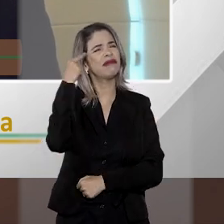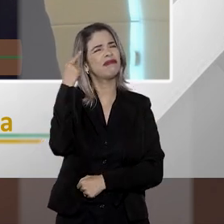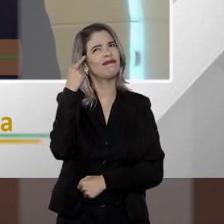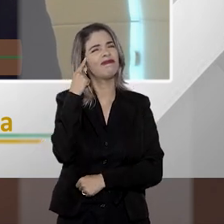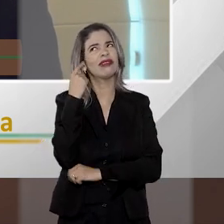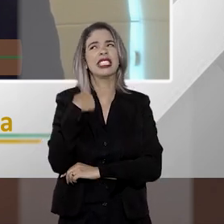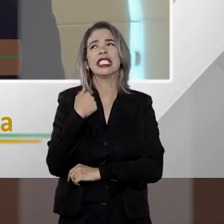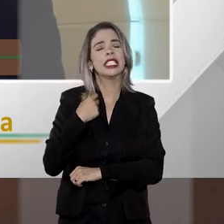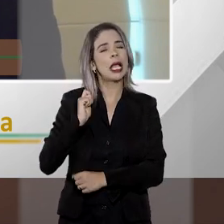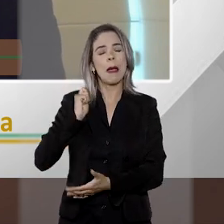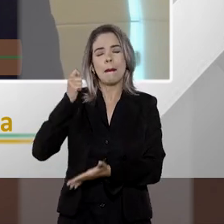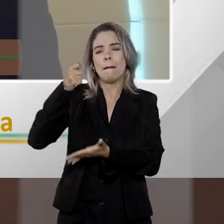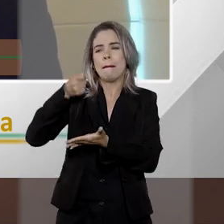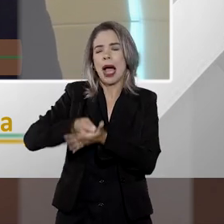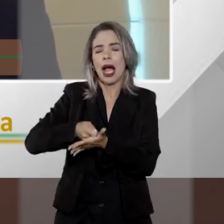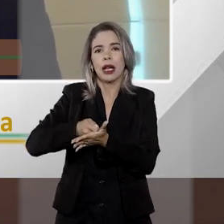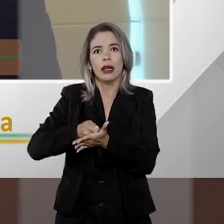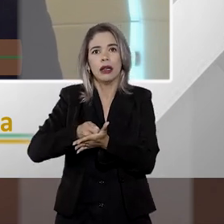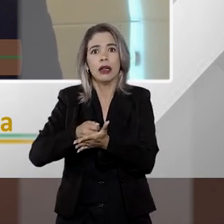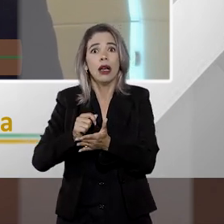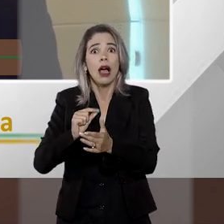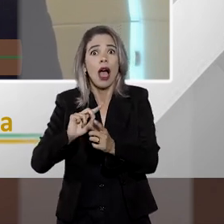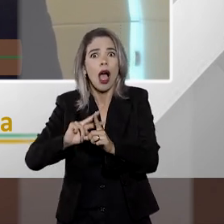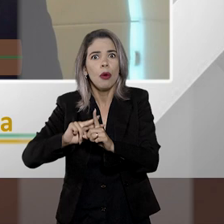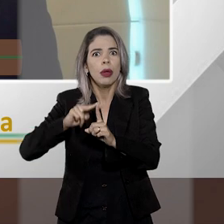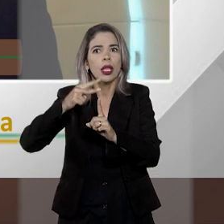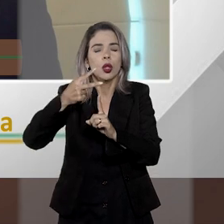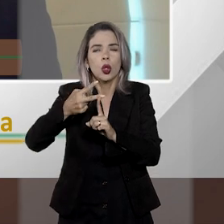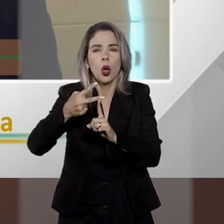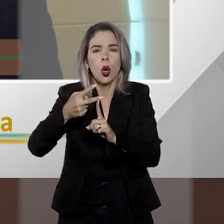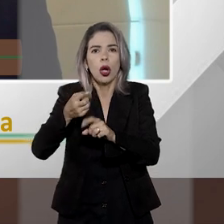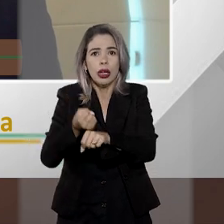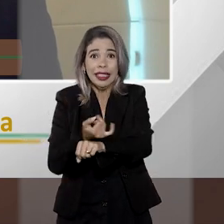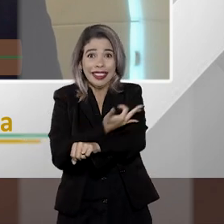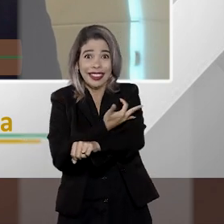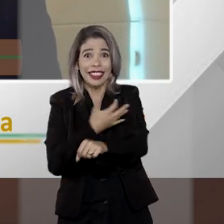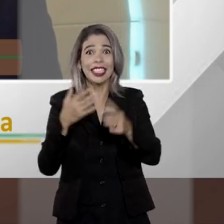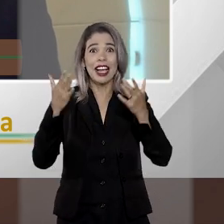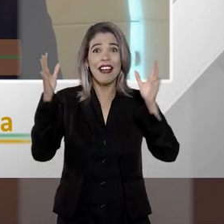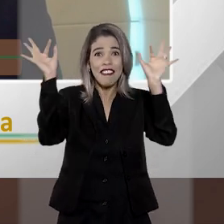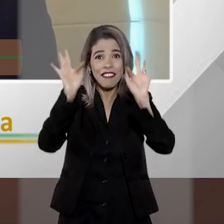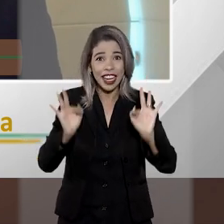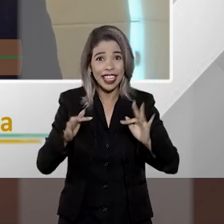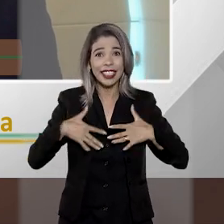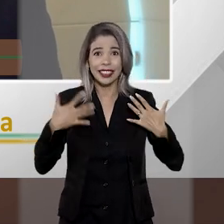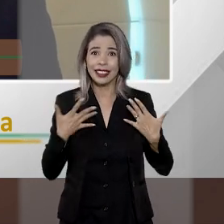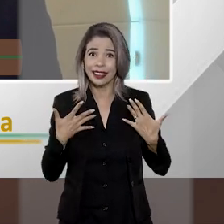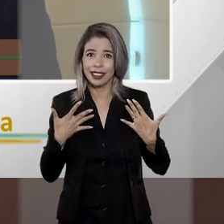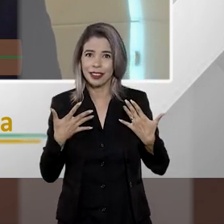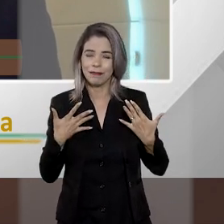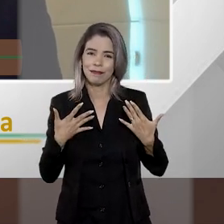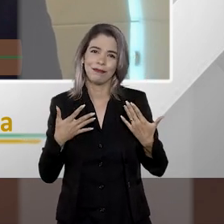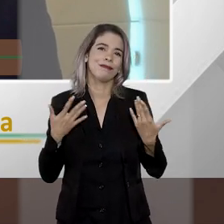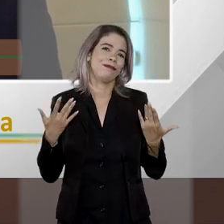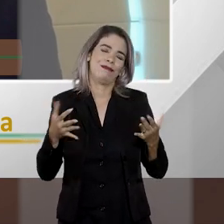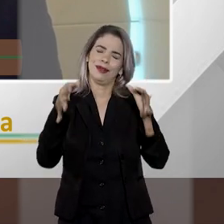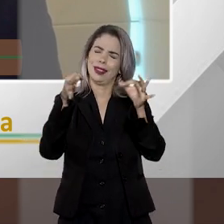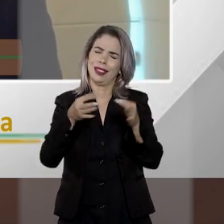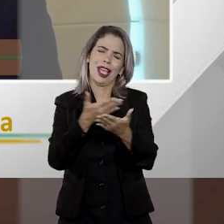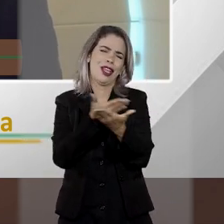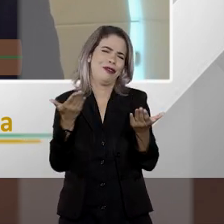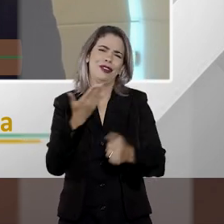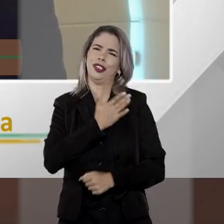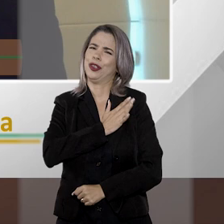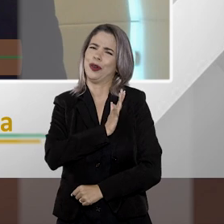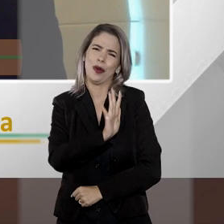arrepio na pele quando o tributo aumenta o valor? A resposta não precisam responder aqui. A resposta possivelmente será não. Quando aumenta o